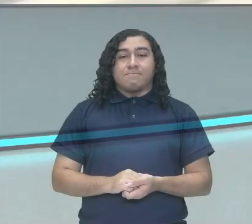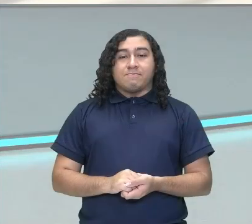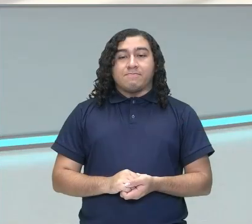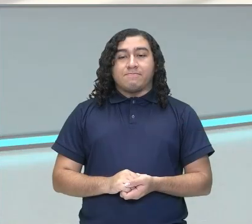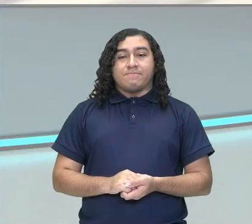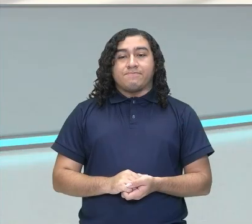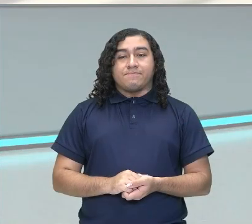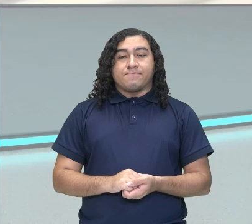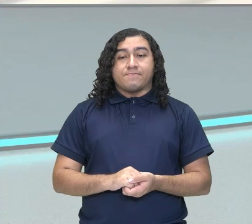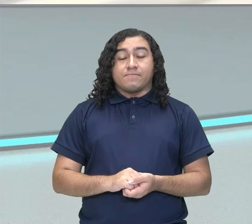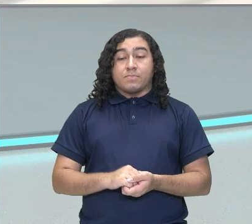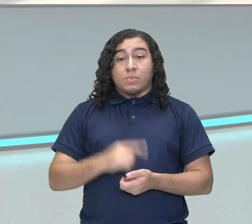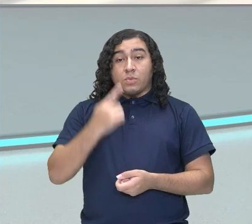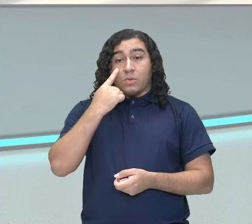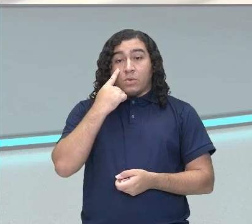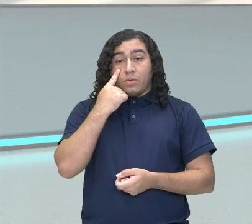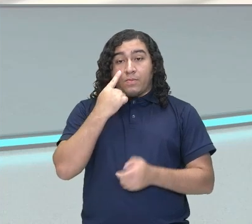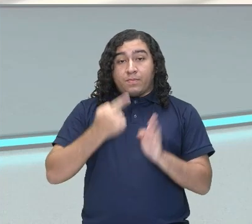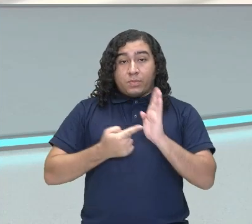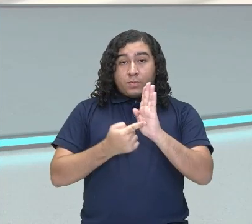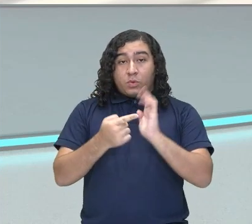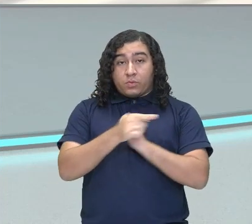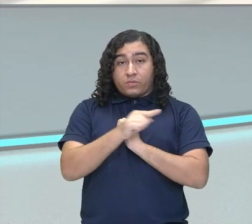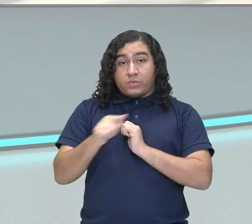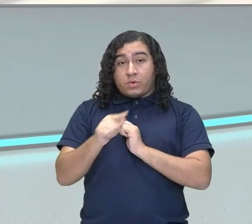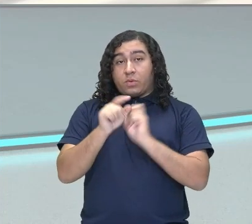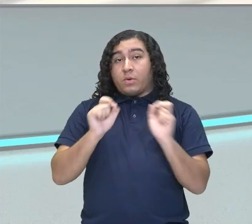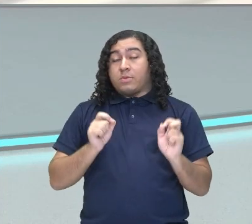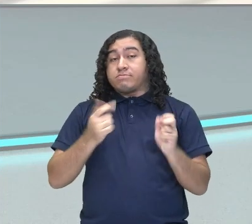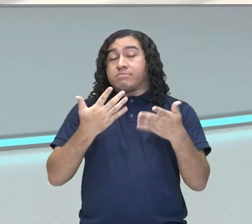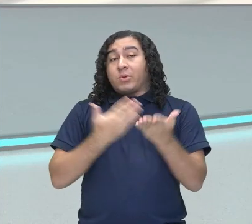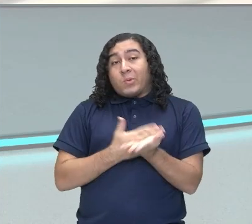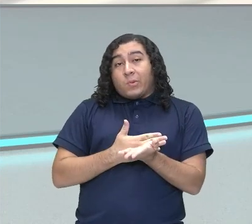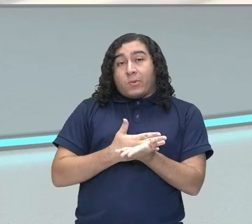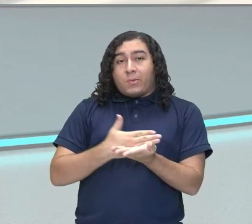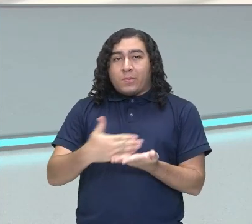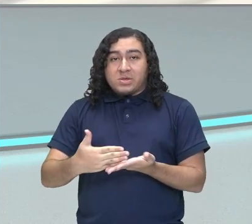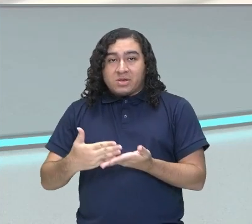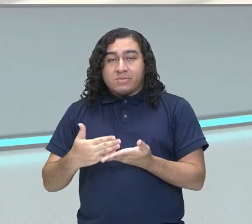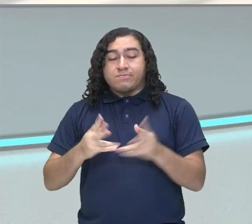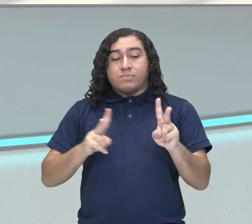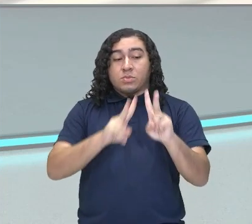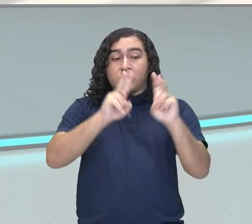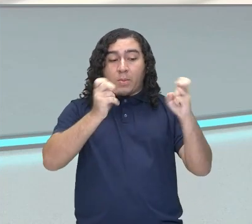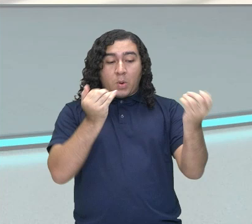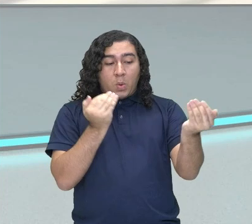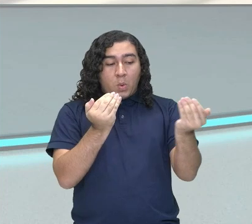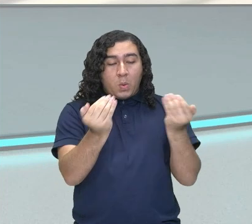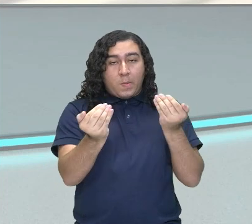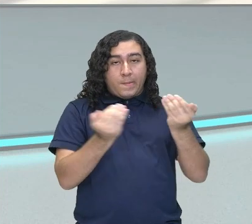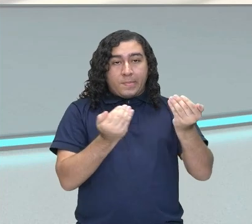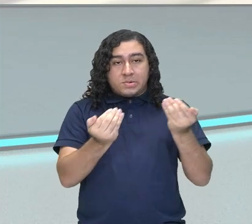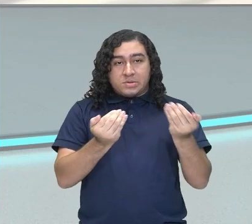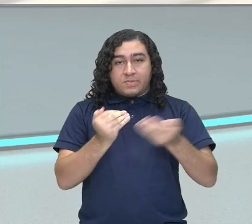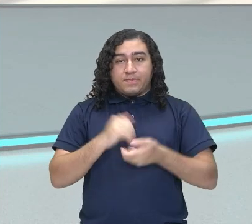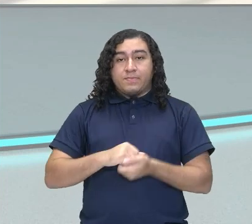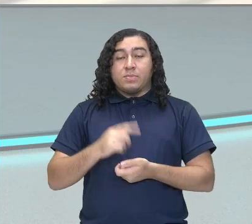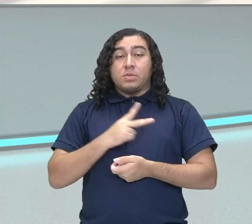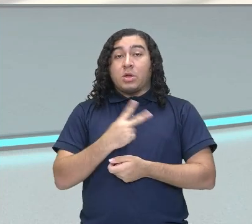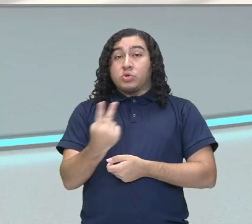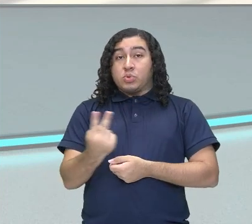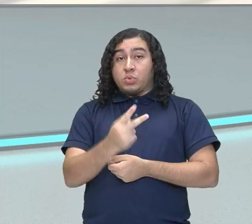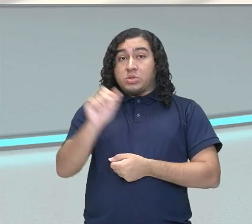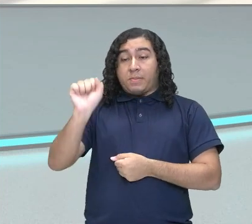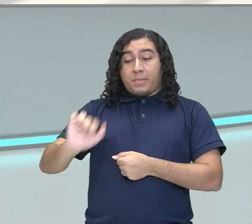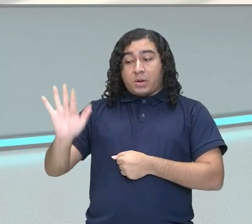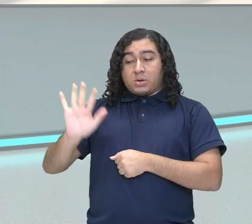E aqui eu mostro para vocês, para iniciarmos, falar de comparativo, trago para vocês aqui essas duas